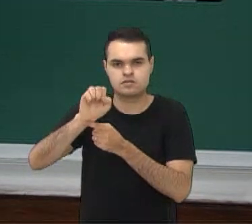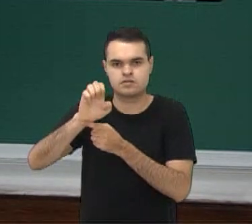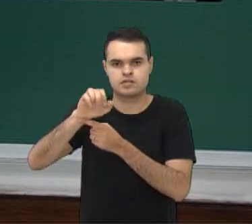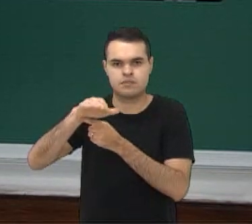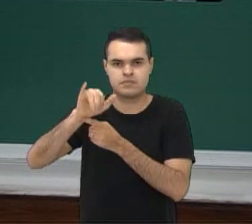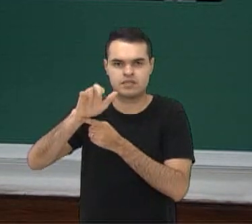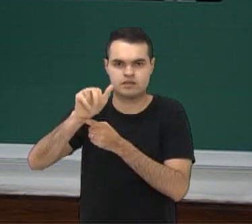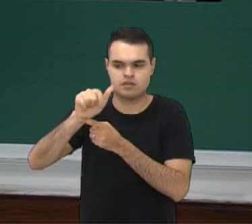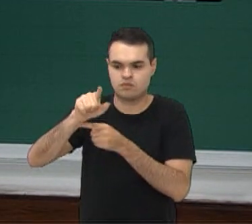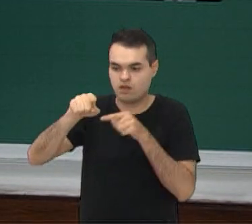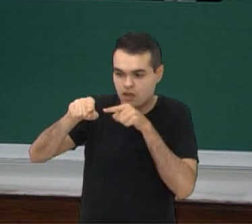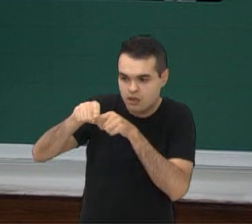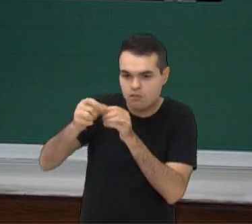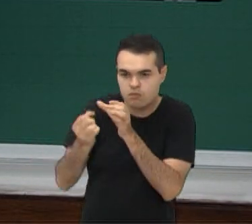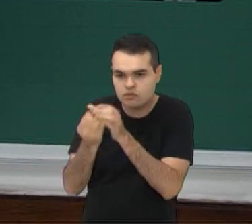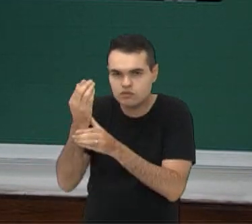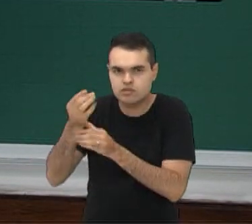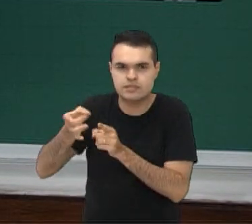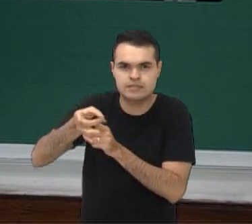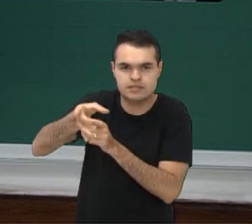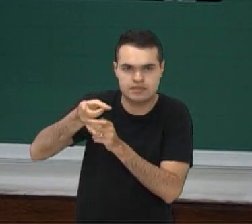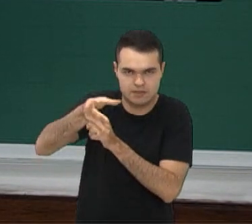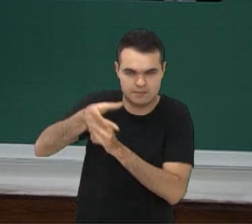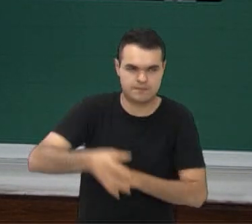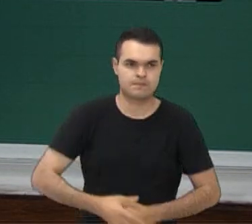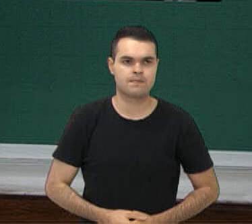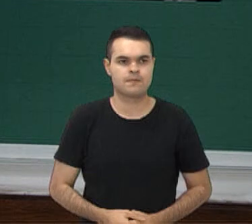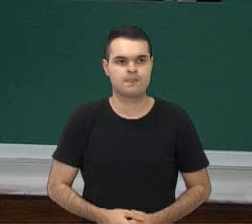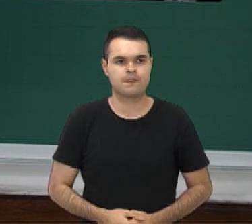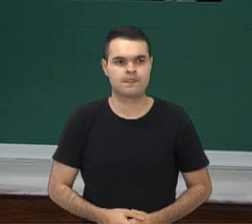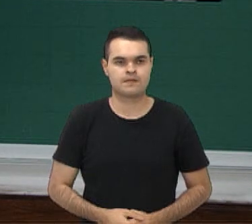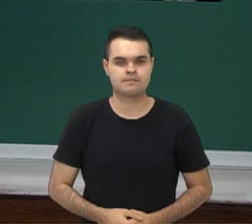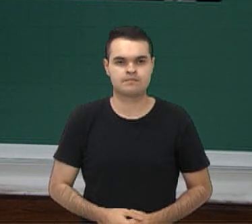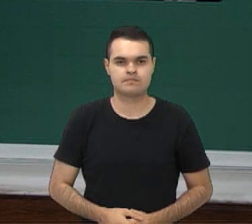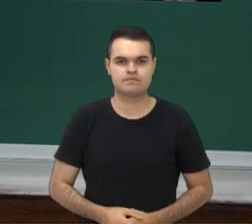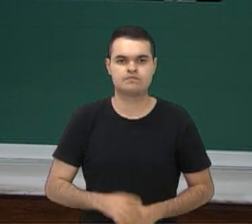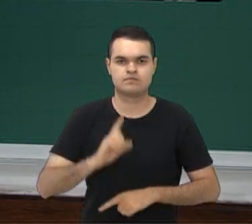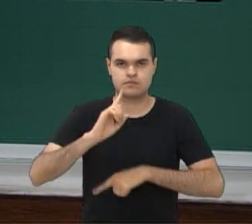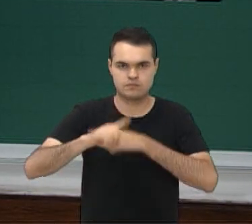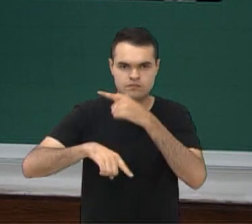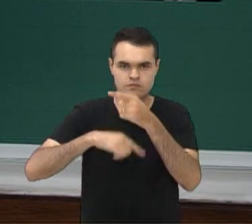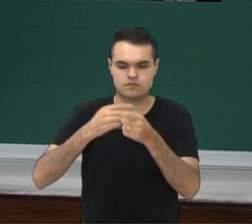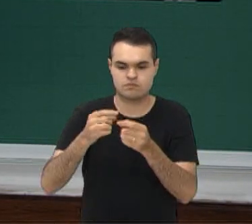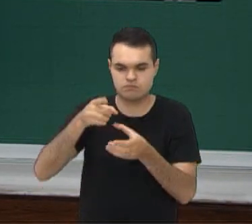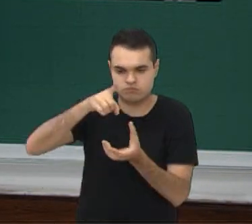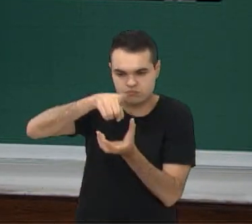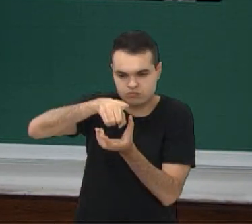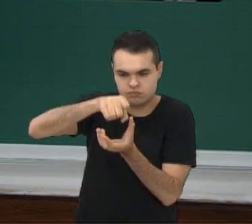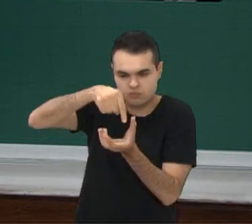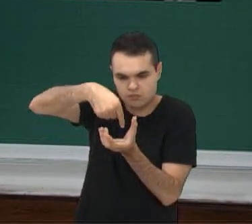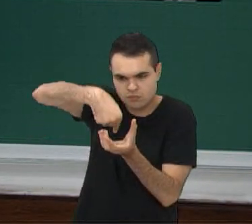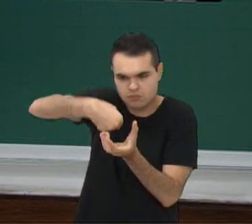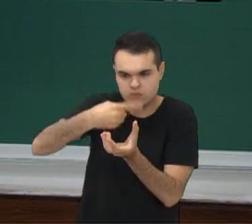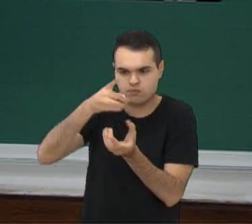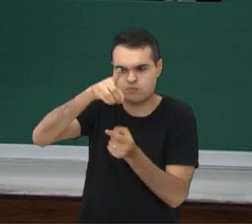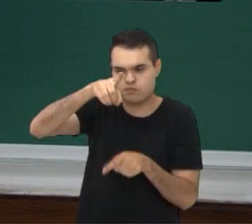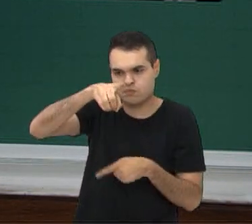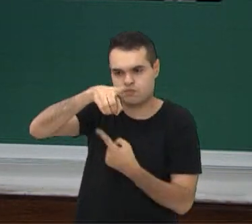Tá? E depois que ele passa pela próstata, ele entra na uretra e é lançado para fora no momento